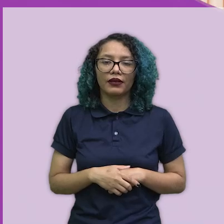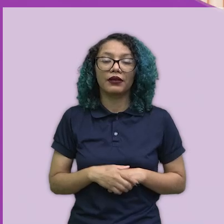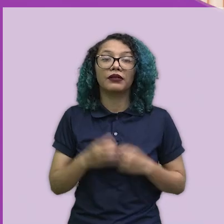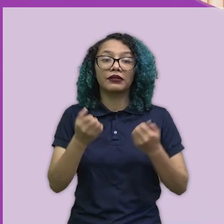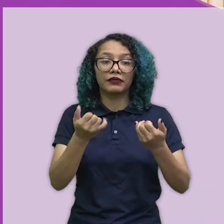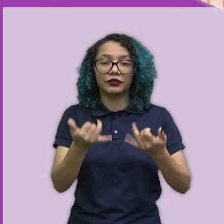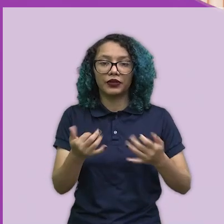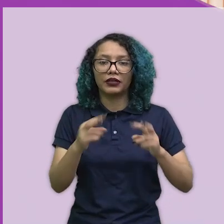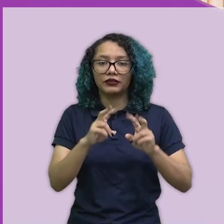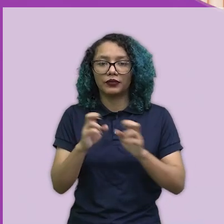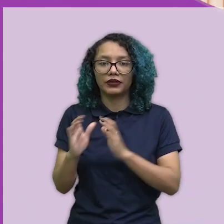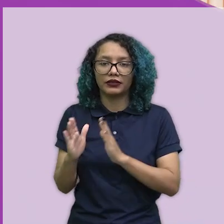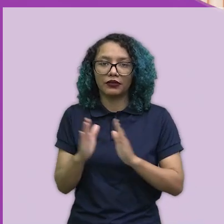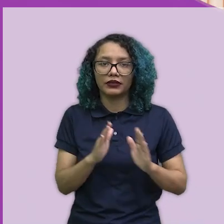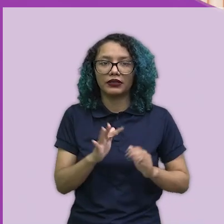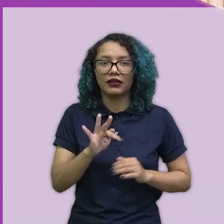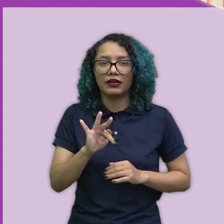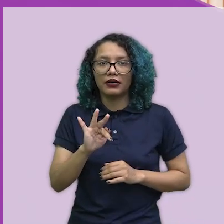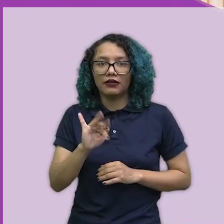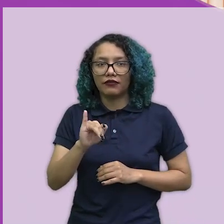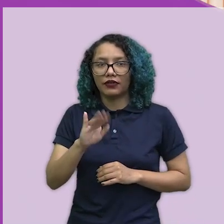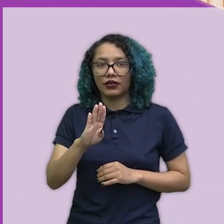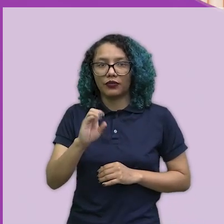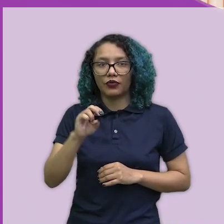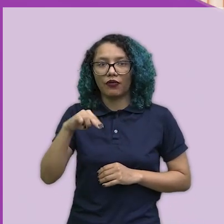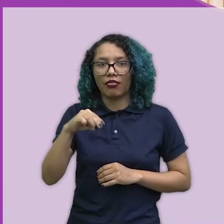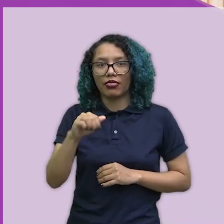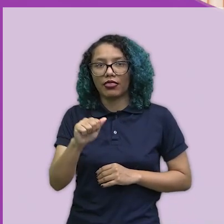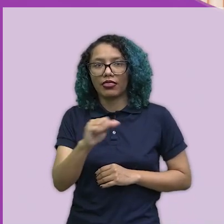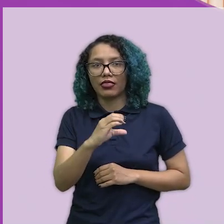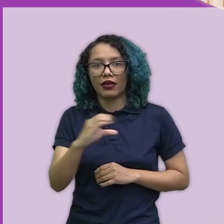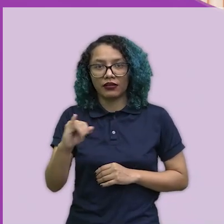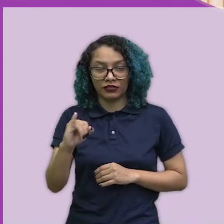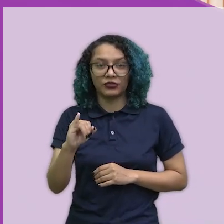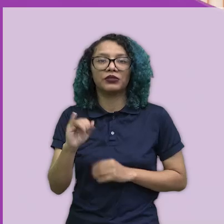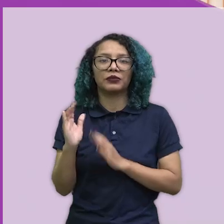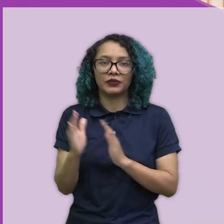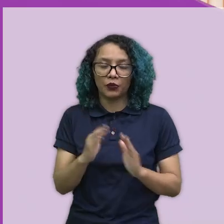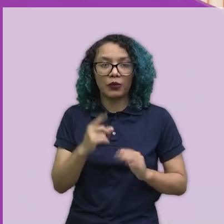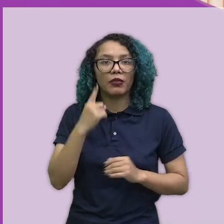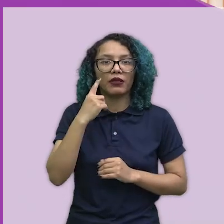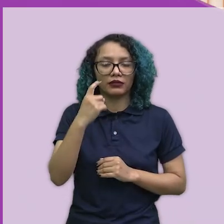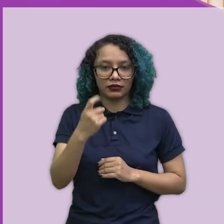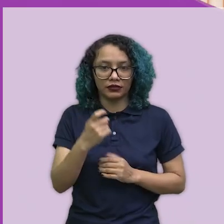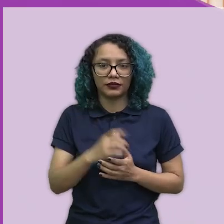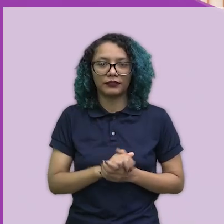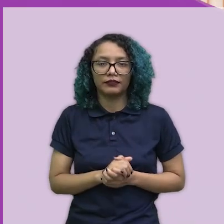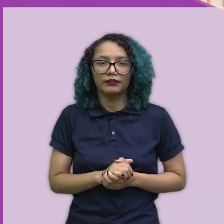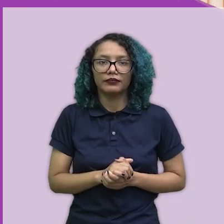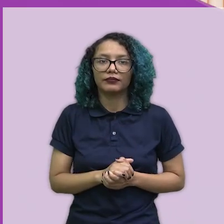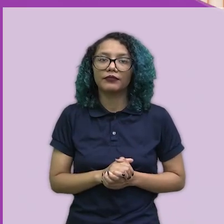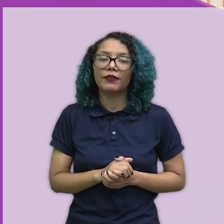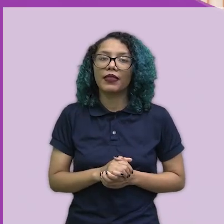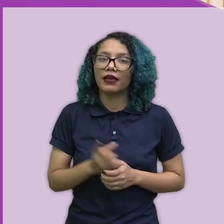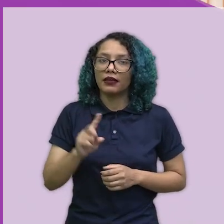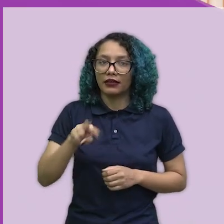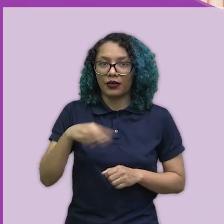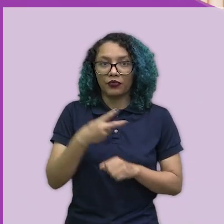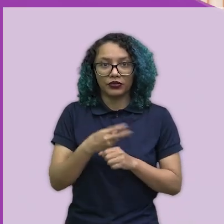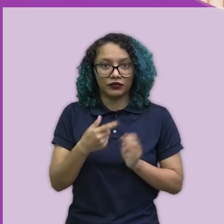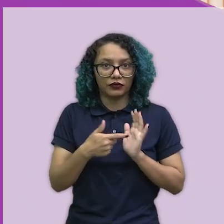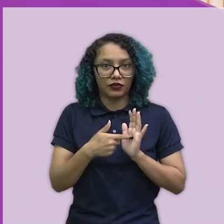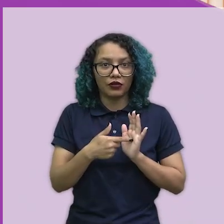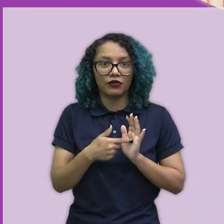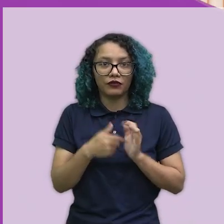a sequência de Fibonacci, tá? Que é uma sequência bastante interessante que eu vou comentar com vocês logo mais. Vamos